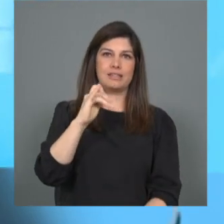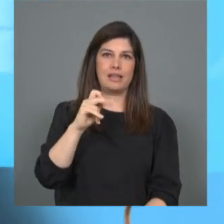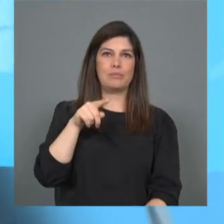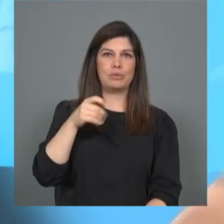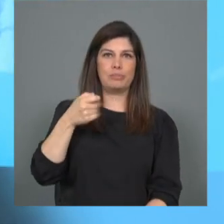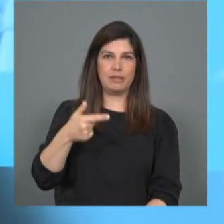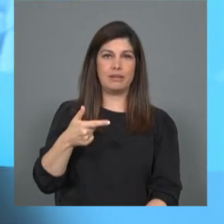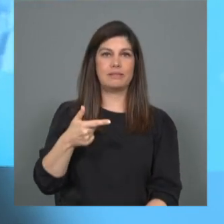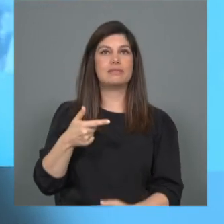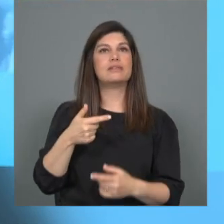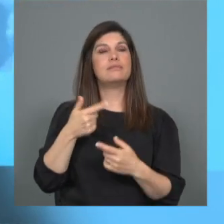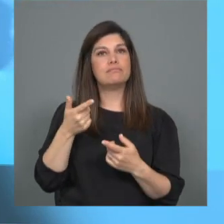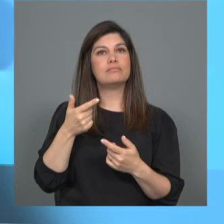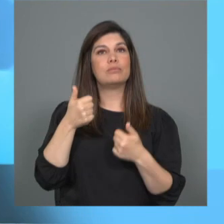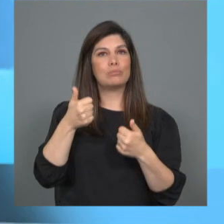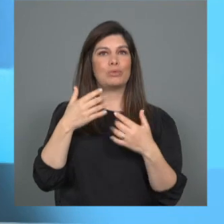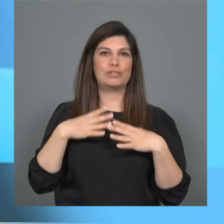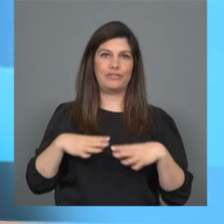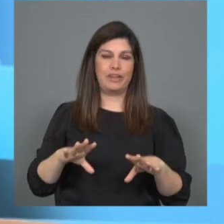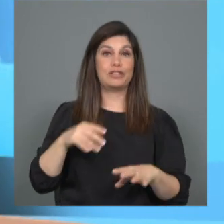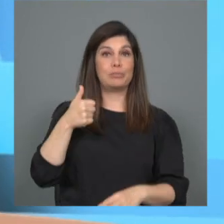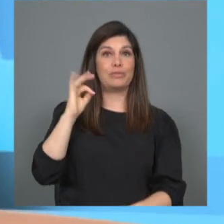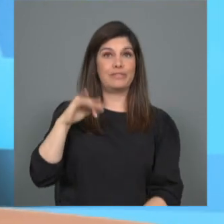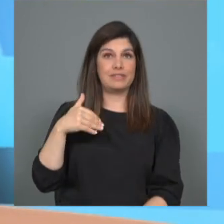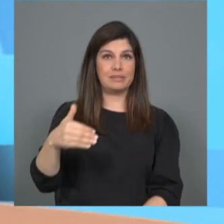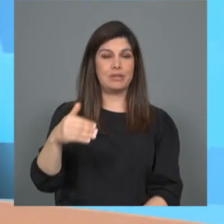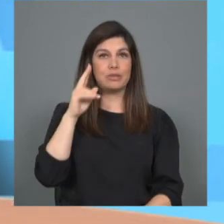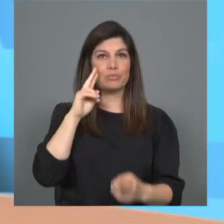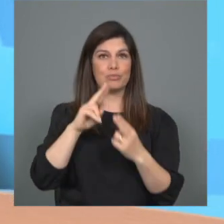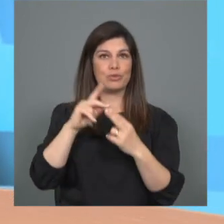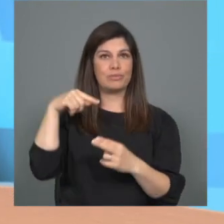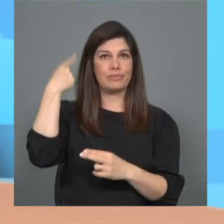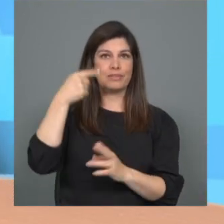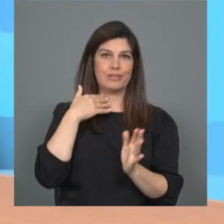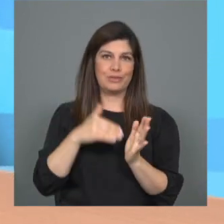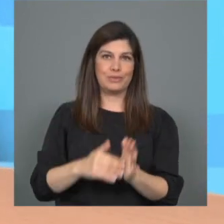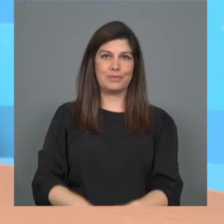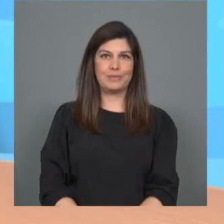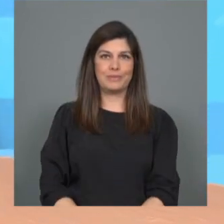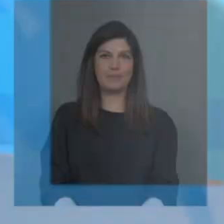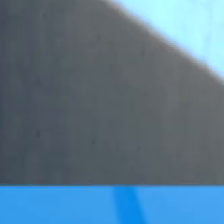votos de umas ótimas férias. Bom fim de semana. Até a próxima segunda-feira, se Deus quiser.